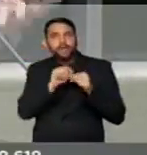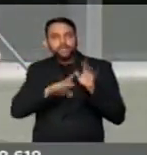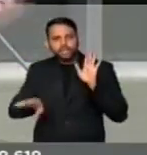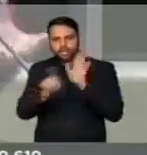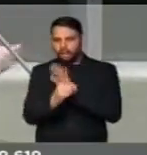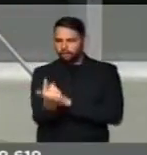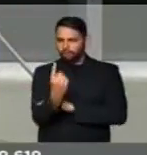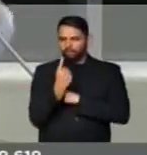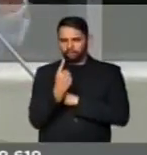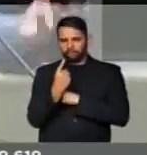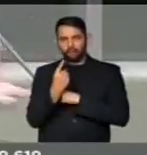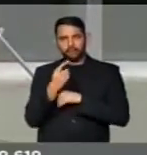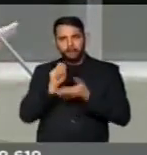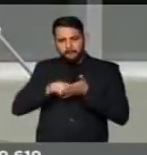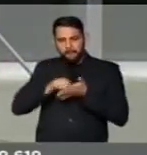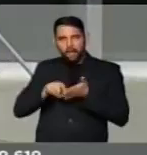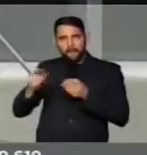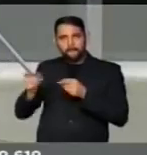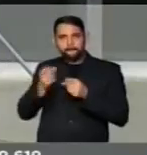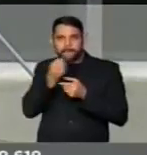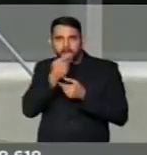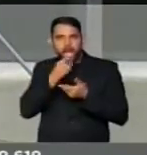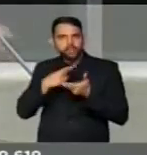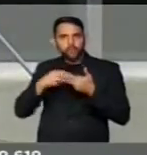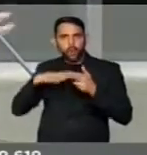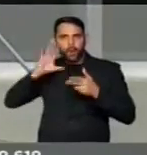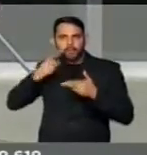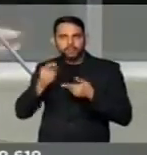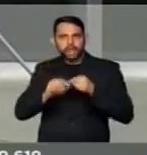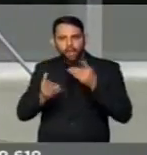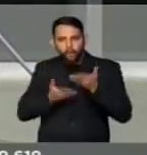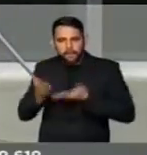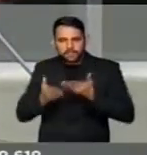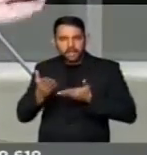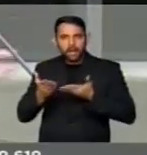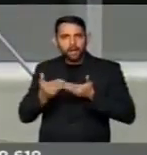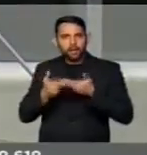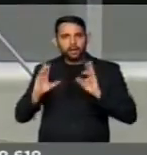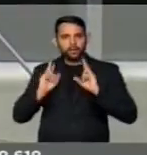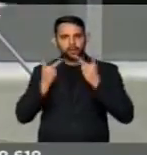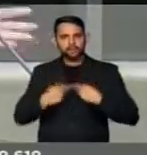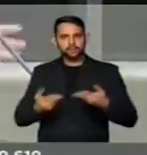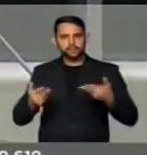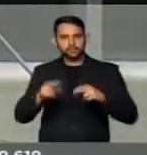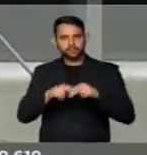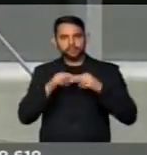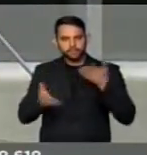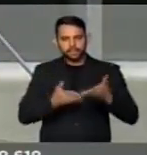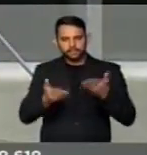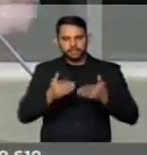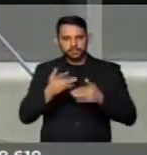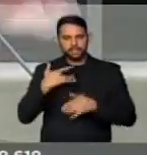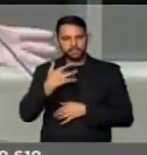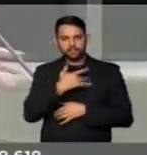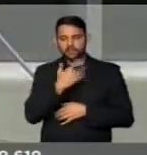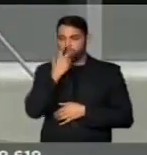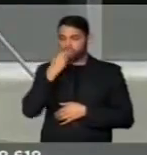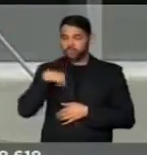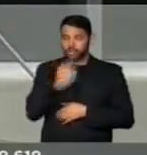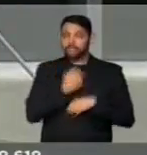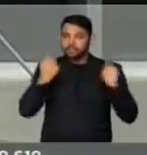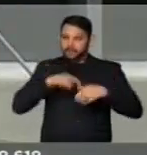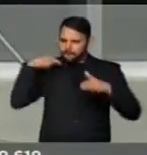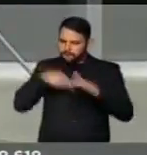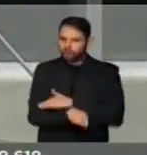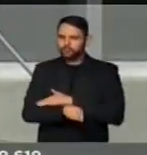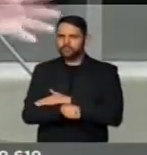se esqueceu, de certa forma, esse país da saúde pública, de humanizar o atendimento e, consequentemente, o tratamento na saúde. Eu acho que nós temos que ir a